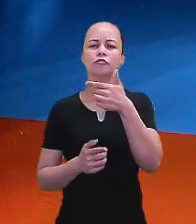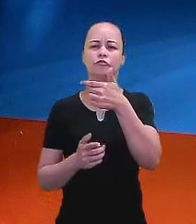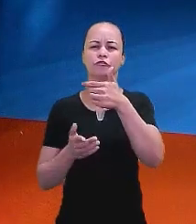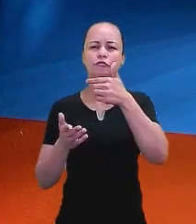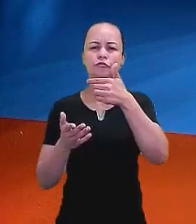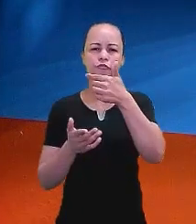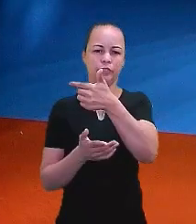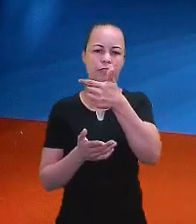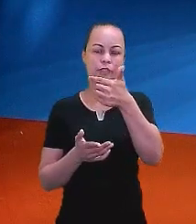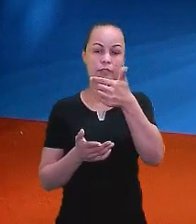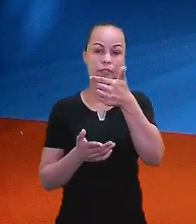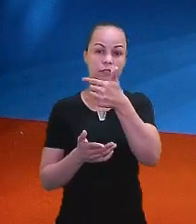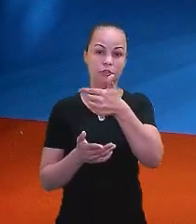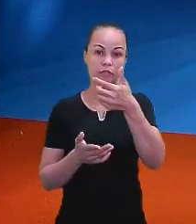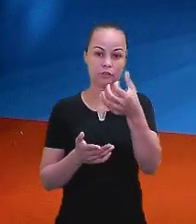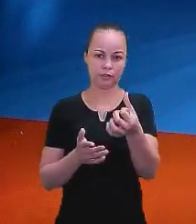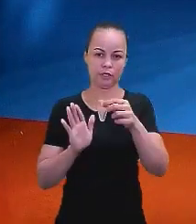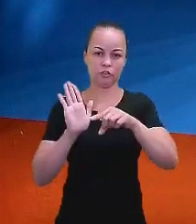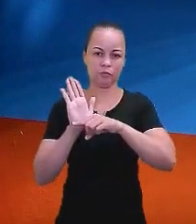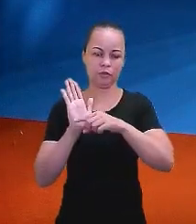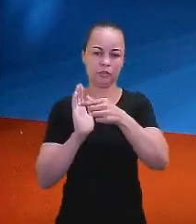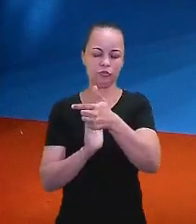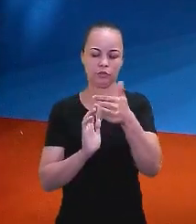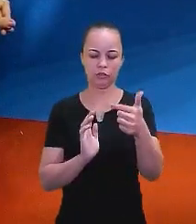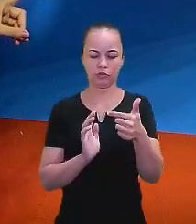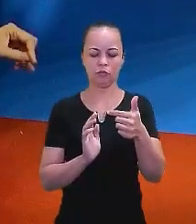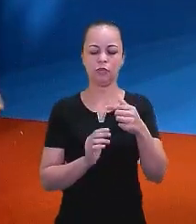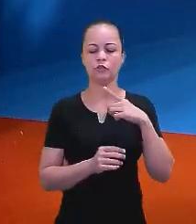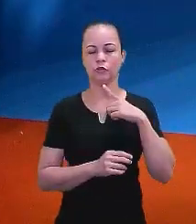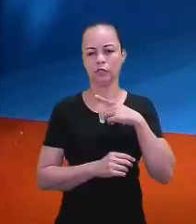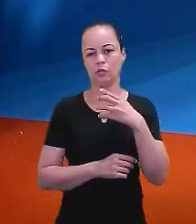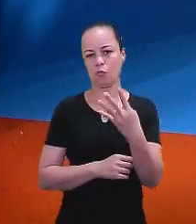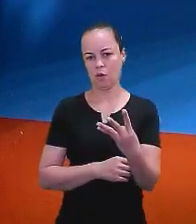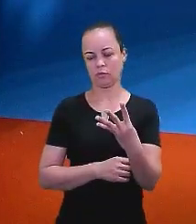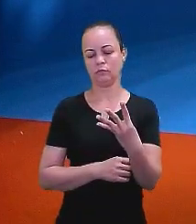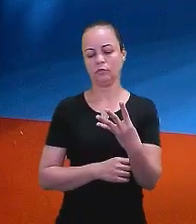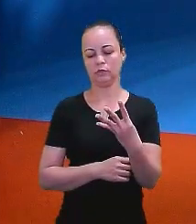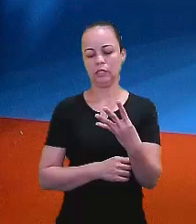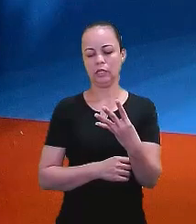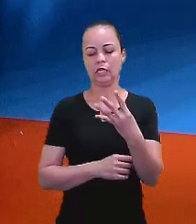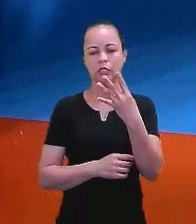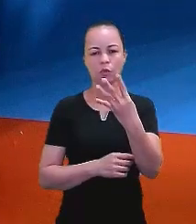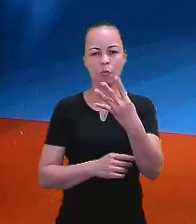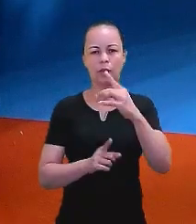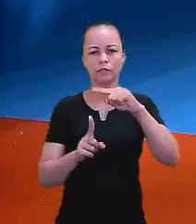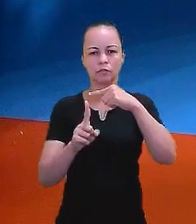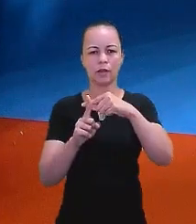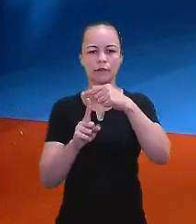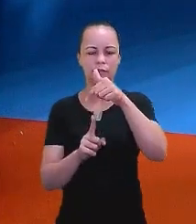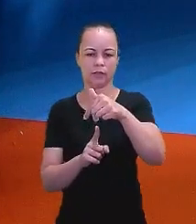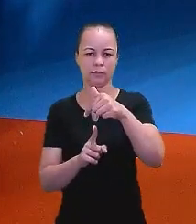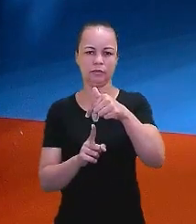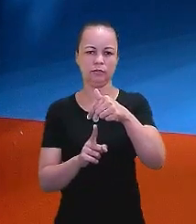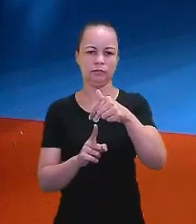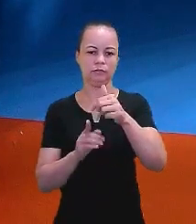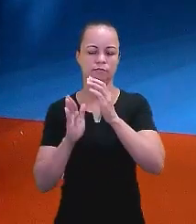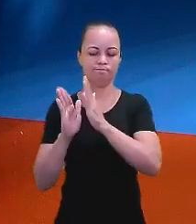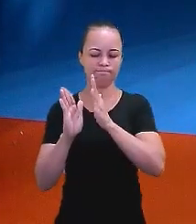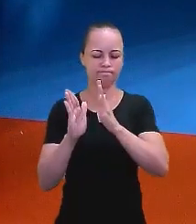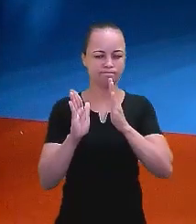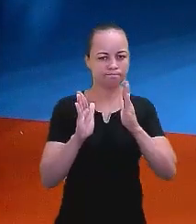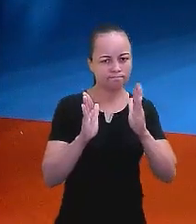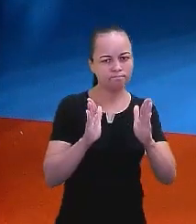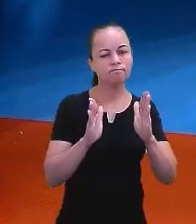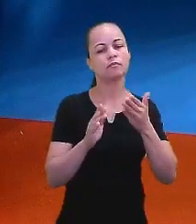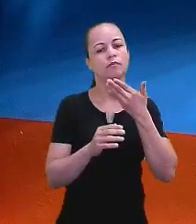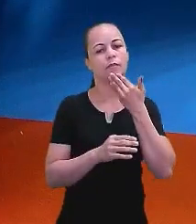desse 26, eu fico com 4 de novo, não é isso? E adiciono ao 7. É melhor você seguir a sequência. Dá certo tirar os